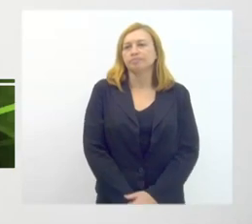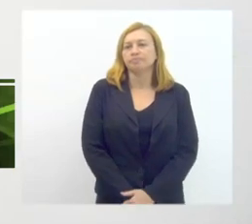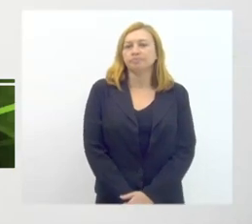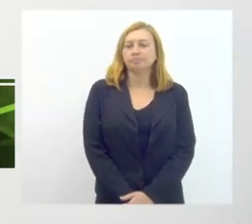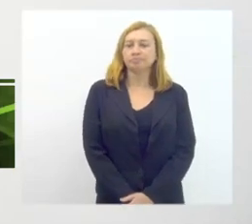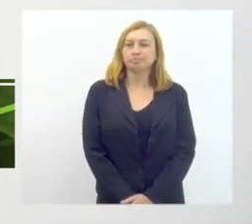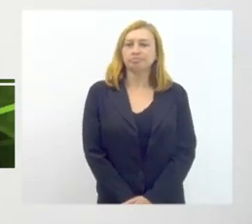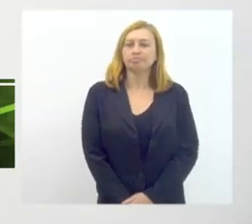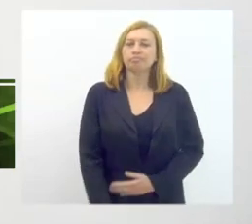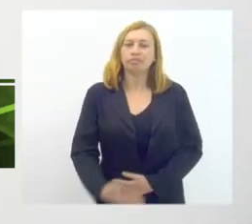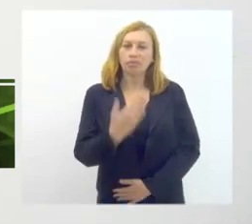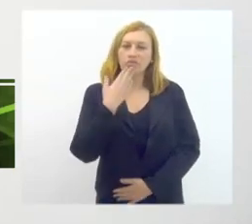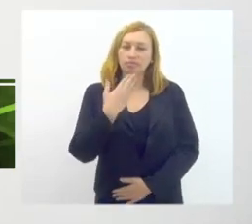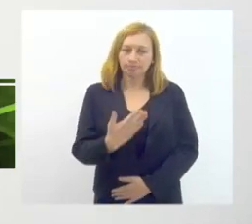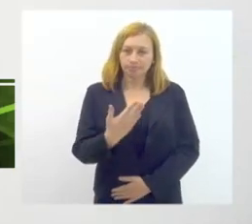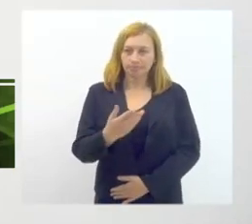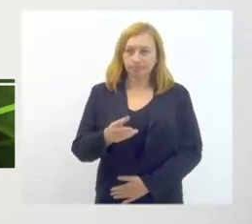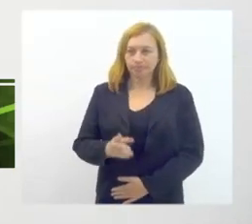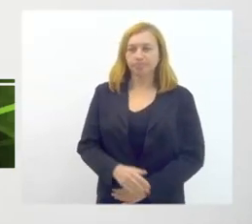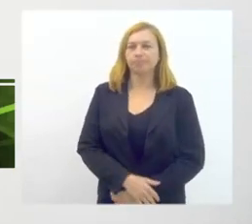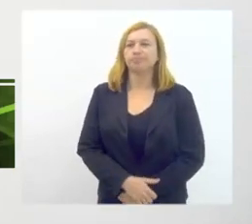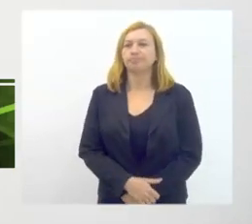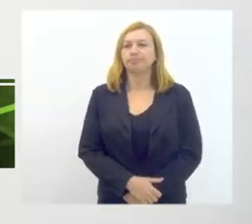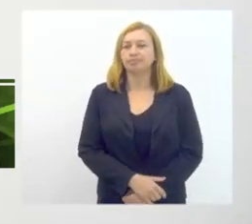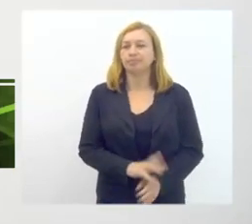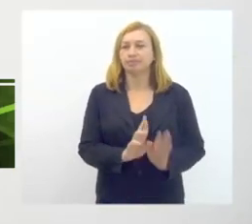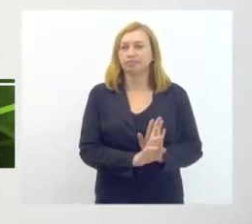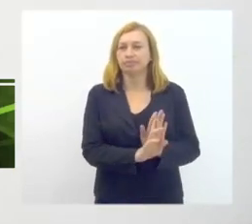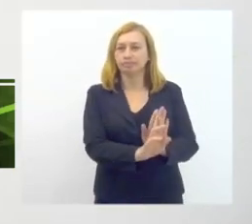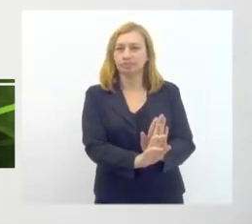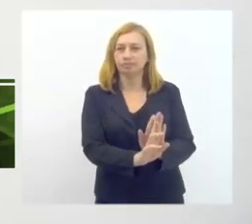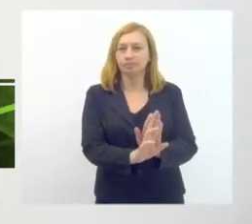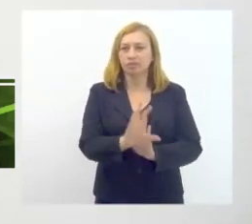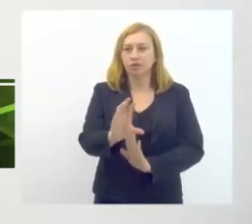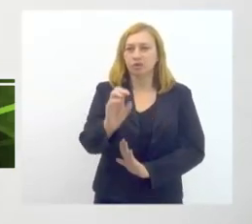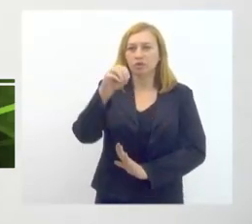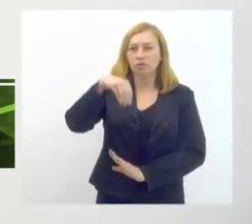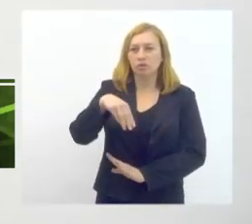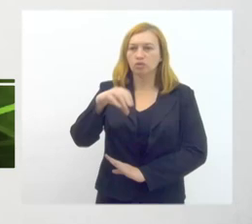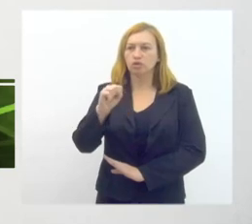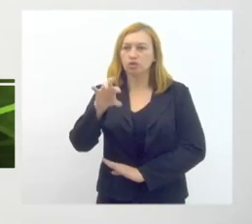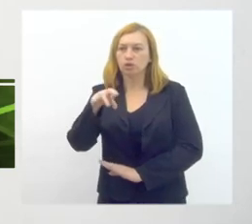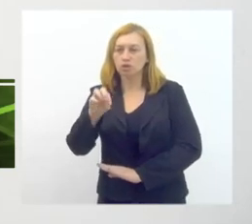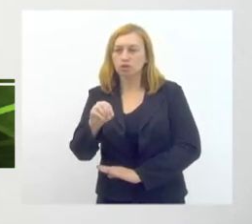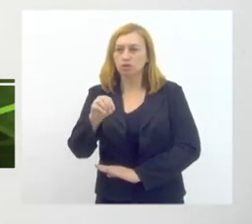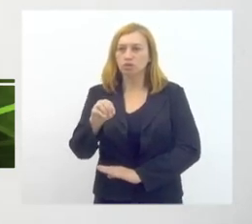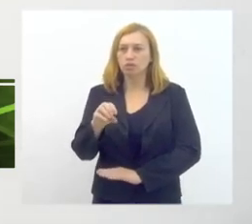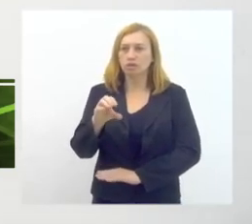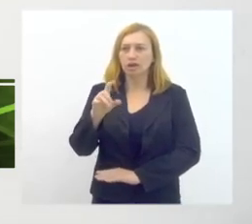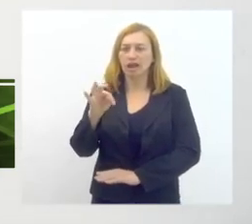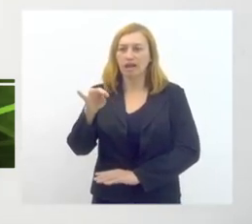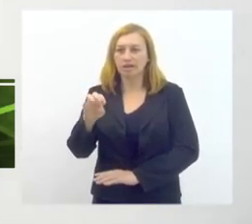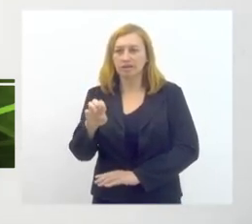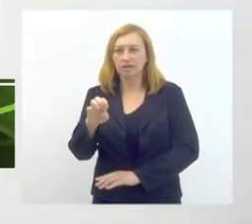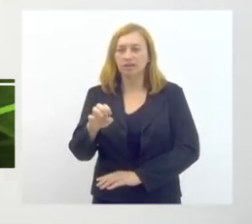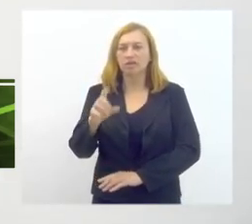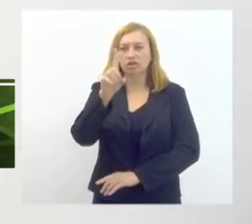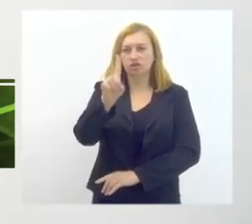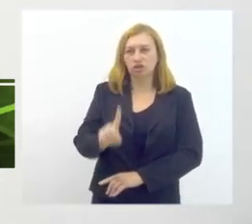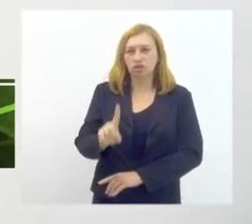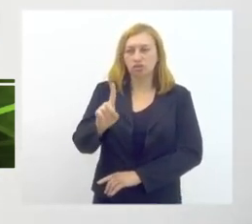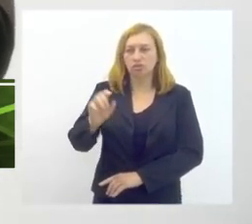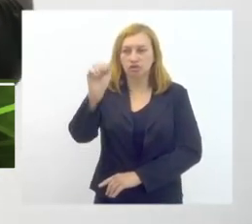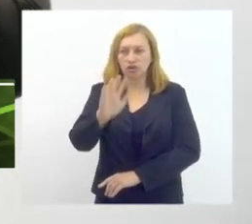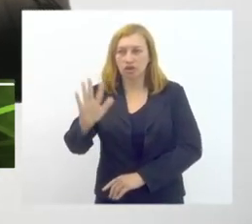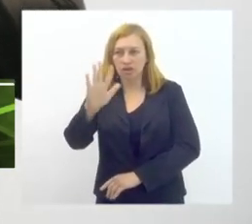queremos pedir o representante do consórcio Conleste, o diretor-geral, senhor